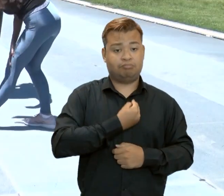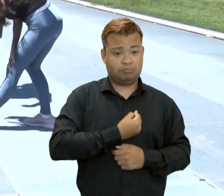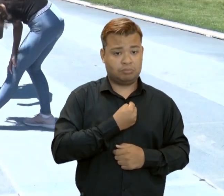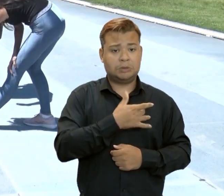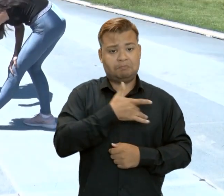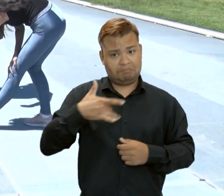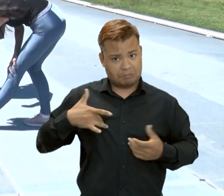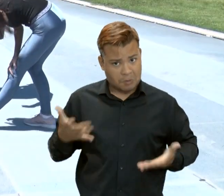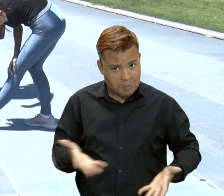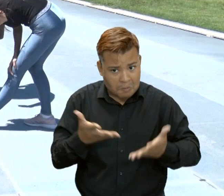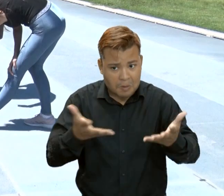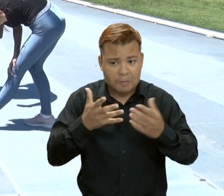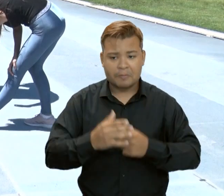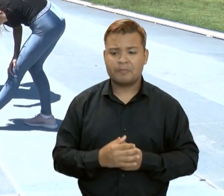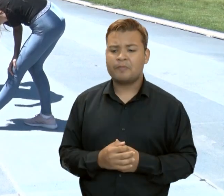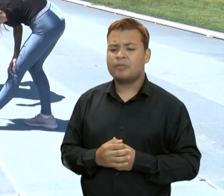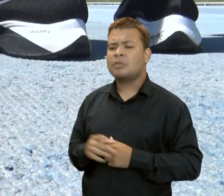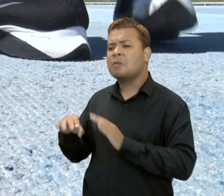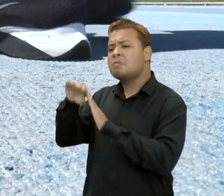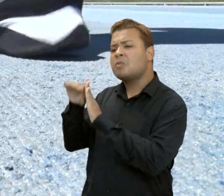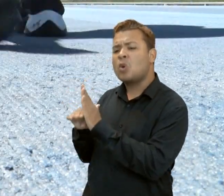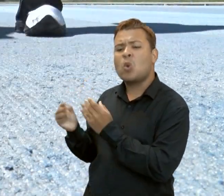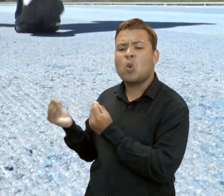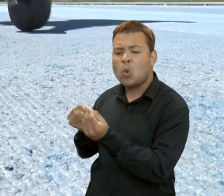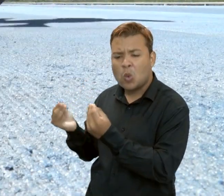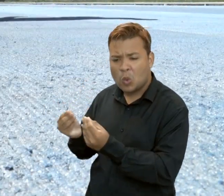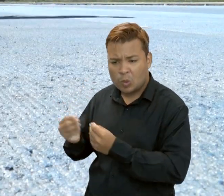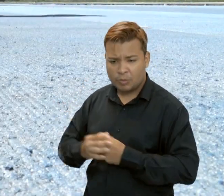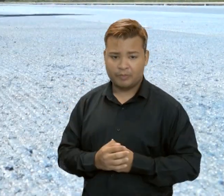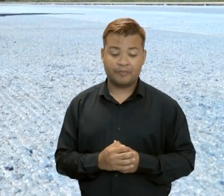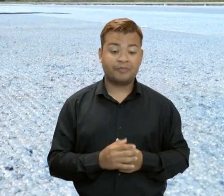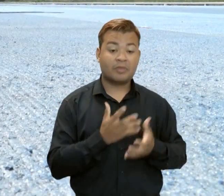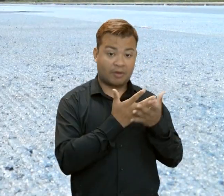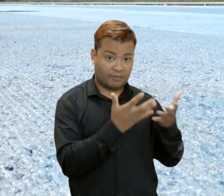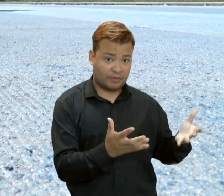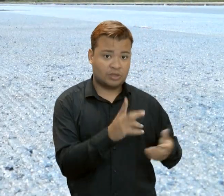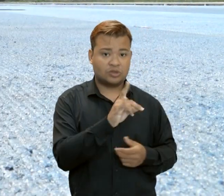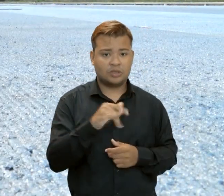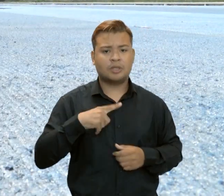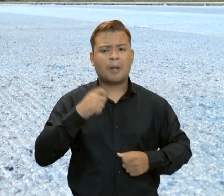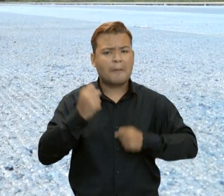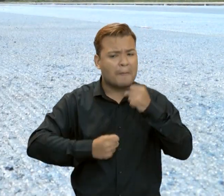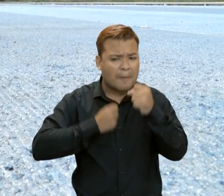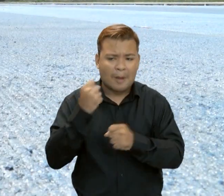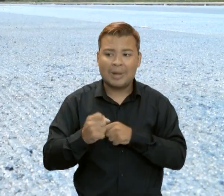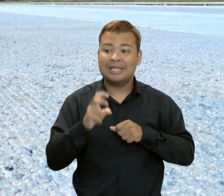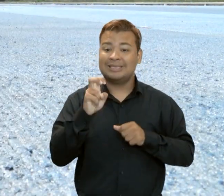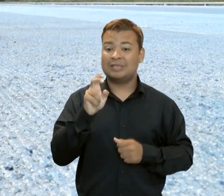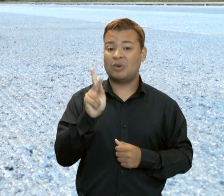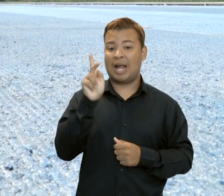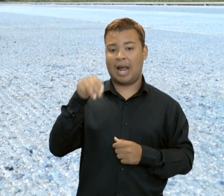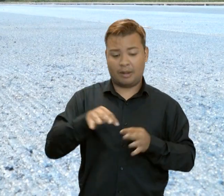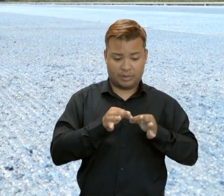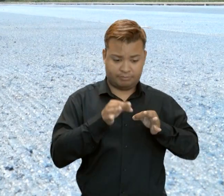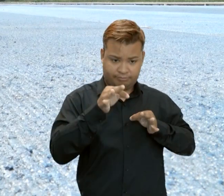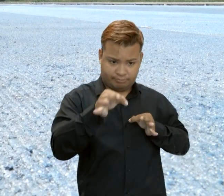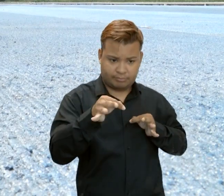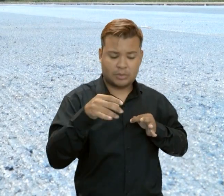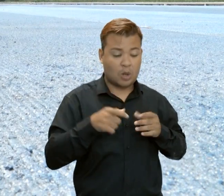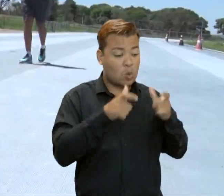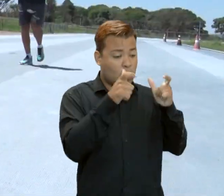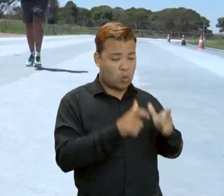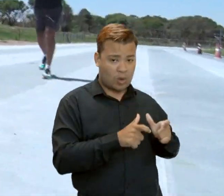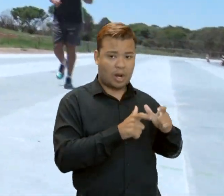e como vai ser essa programação no dia do evento teremos uma corrida de 5 km com a largada na porta do prédio da